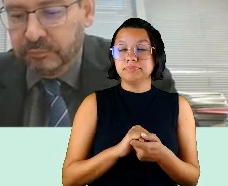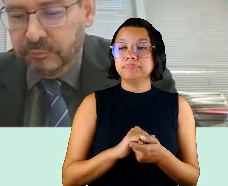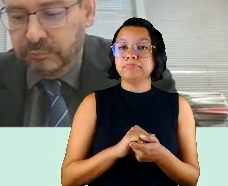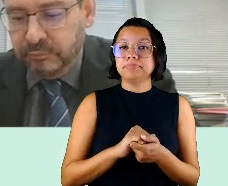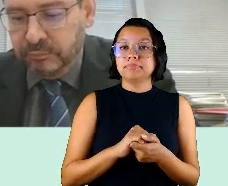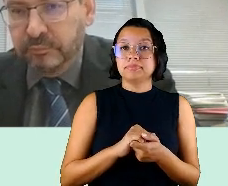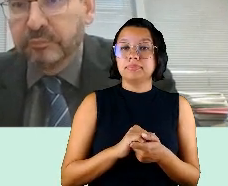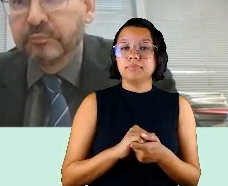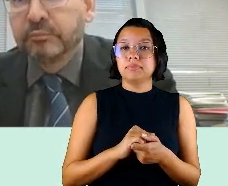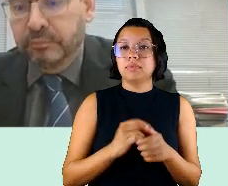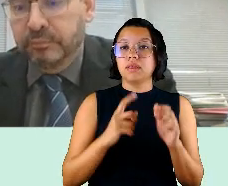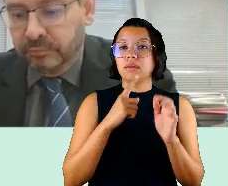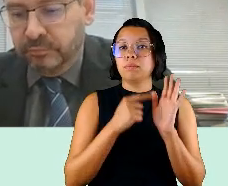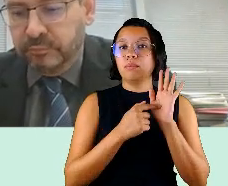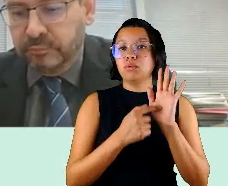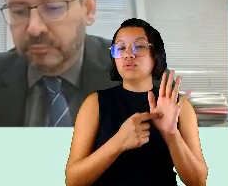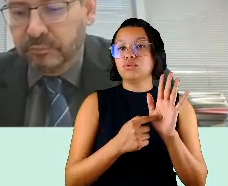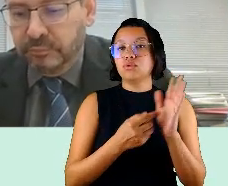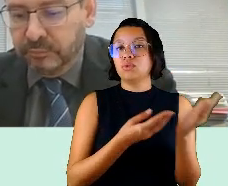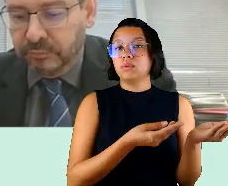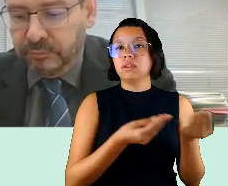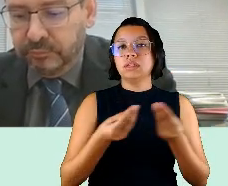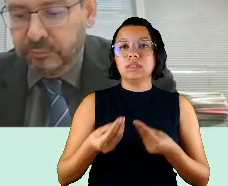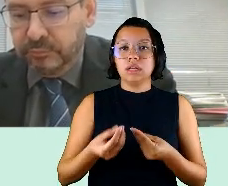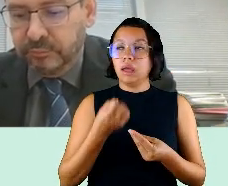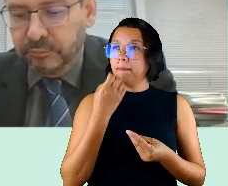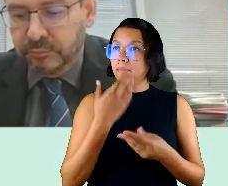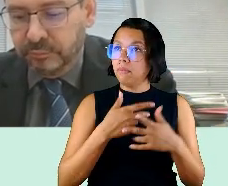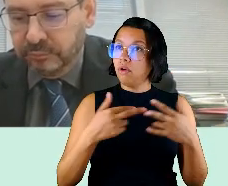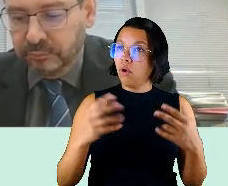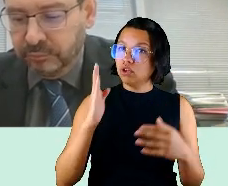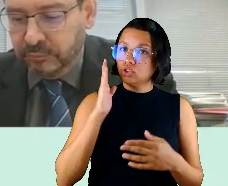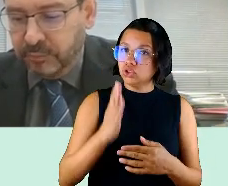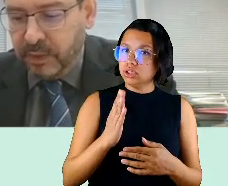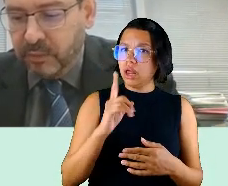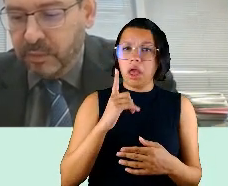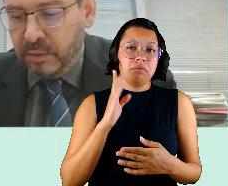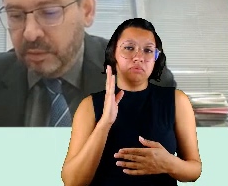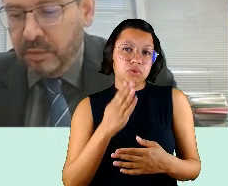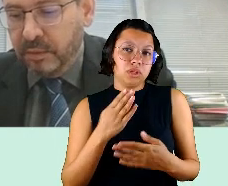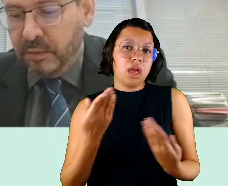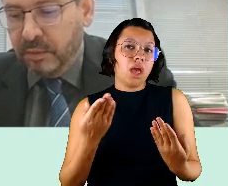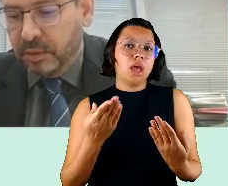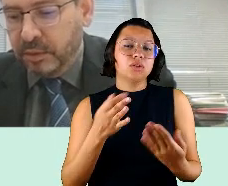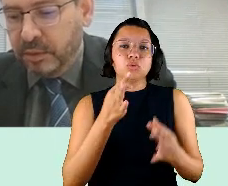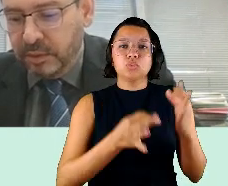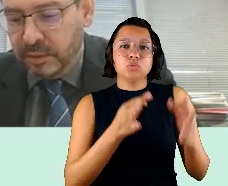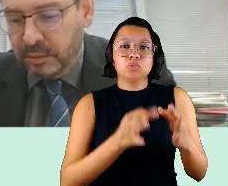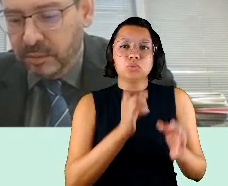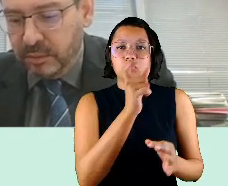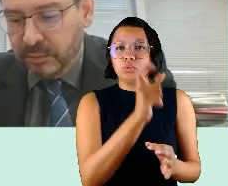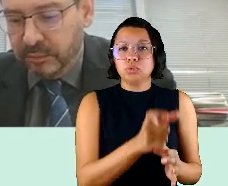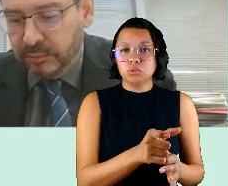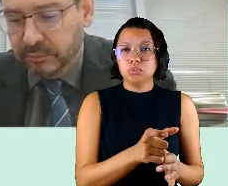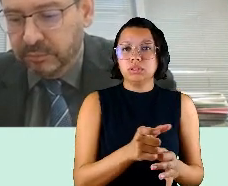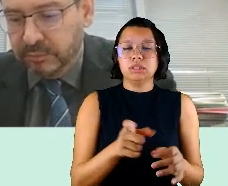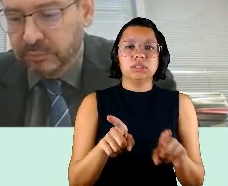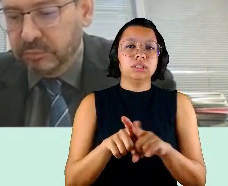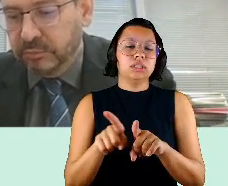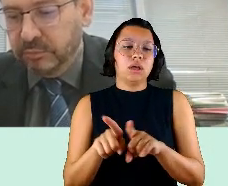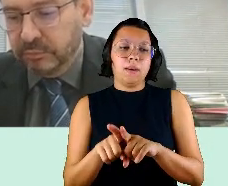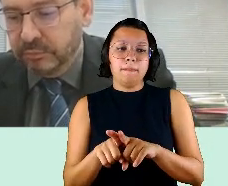positivos, e mostrou que traz benefícios diretos e indiretos, tanto para a administração, quanto para o